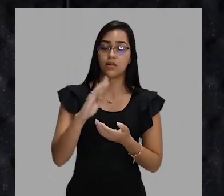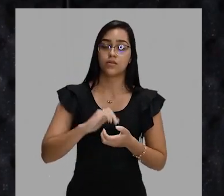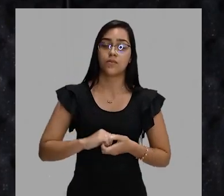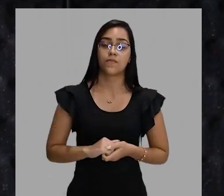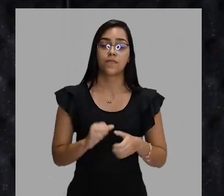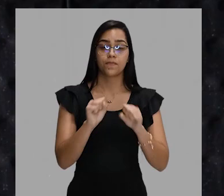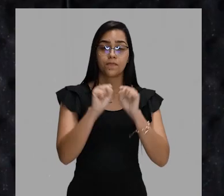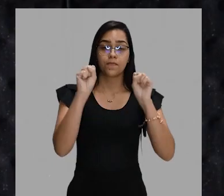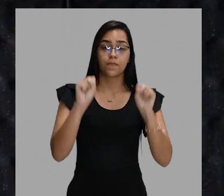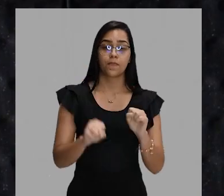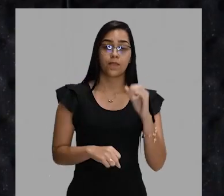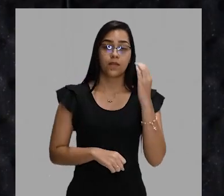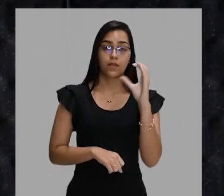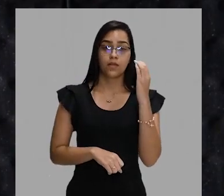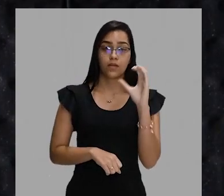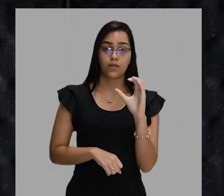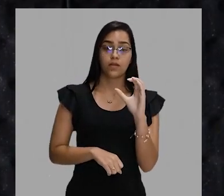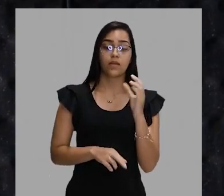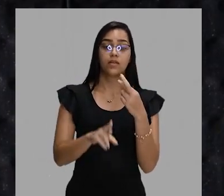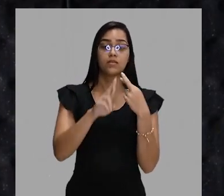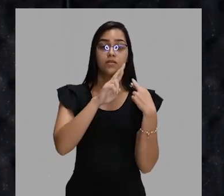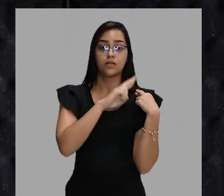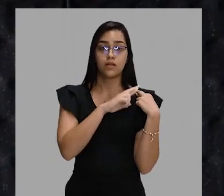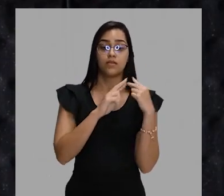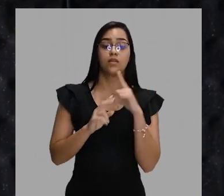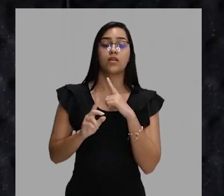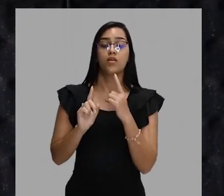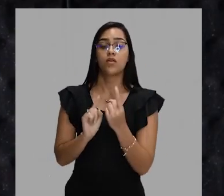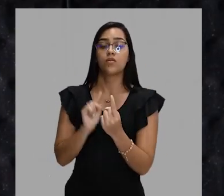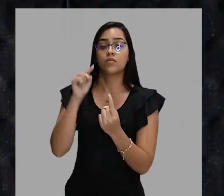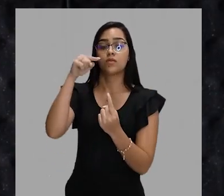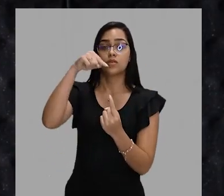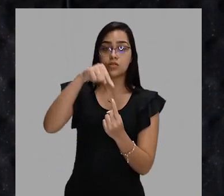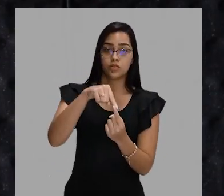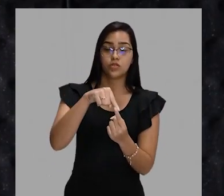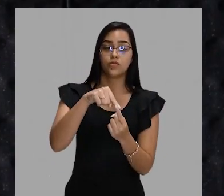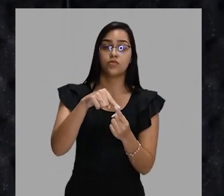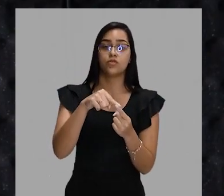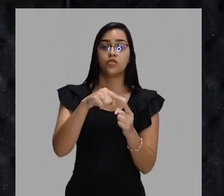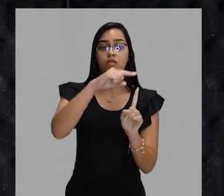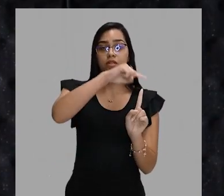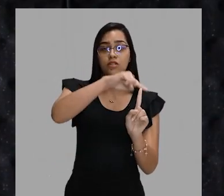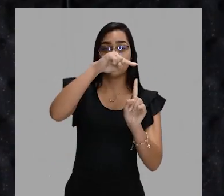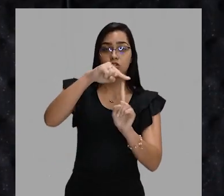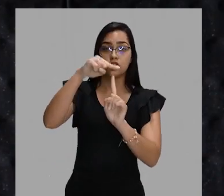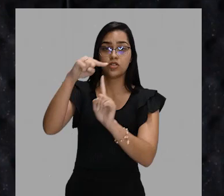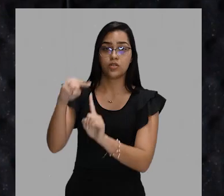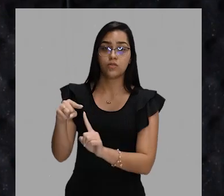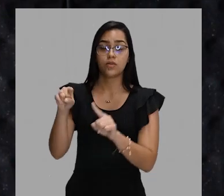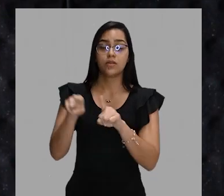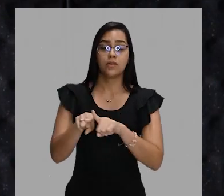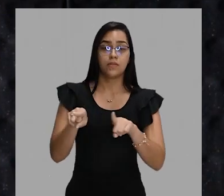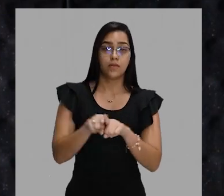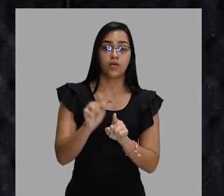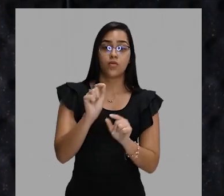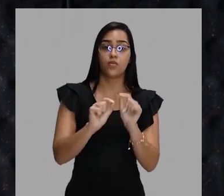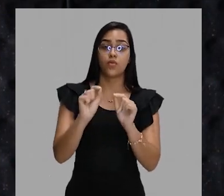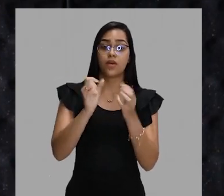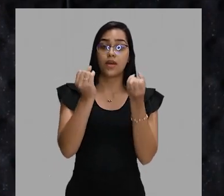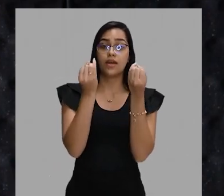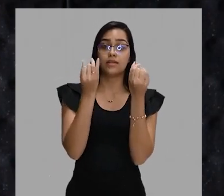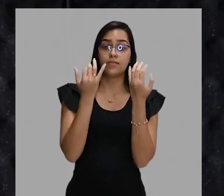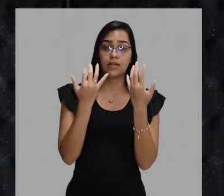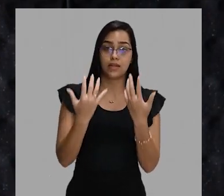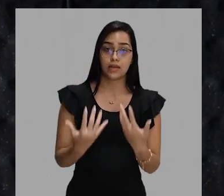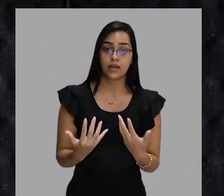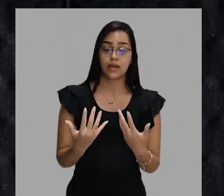que é a ciência responsável pela classificação, tem como objetivo, além de classificar os seres vivos, ela tem como objetivo